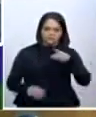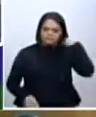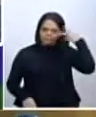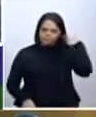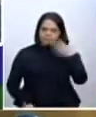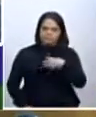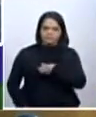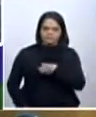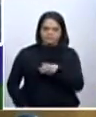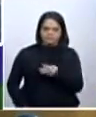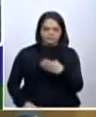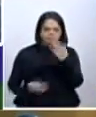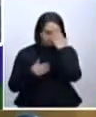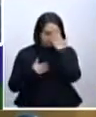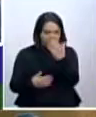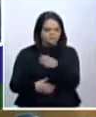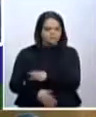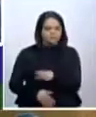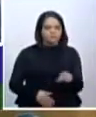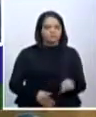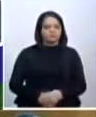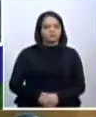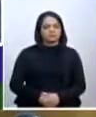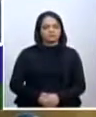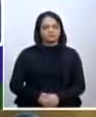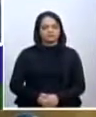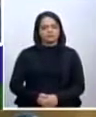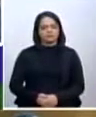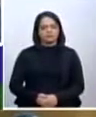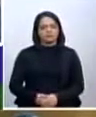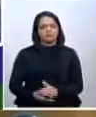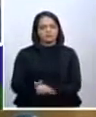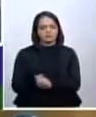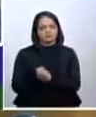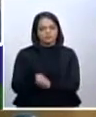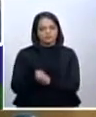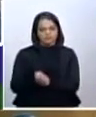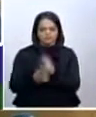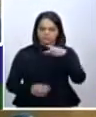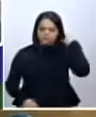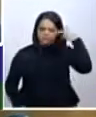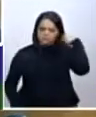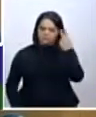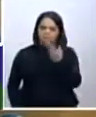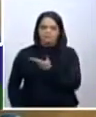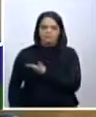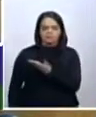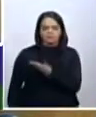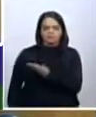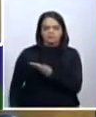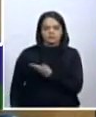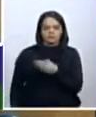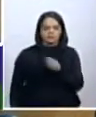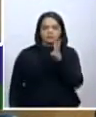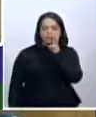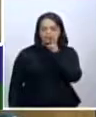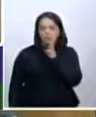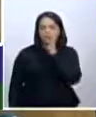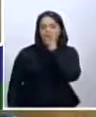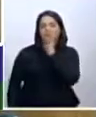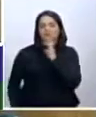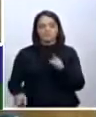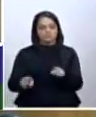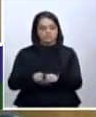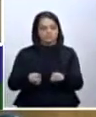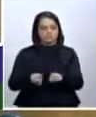Baiano. Muito obrigado, presidente, por nos receber. Cumprimentar o vereador e colega Wilson, né,